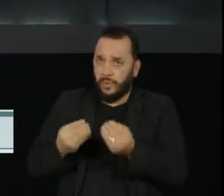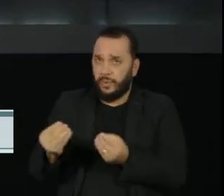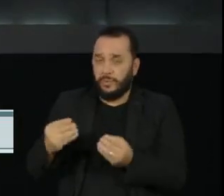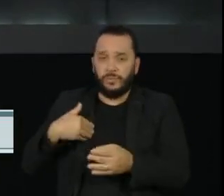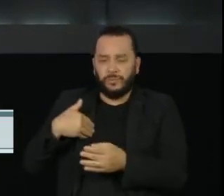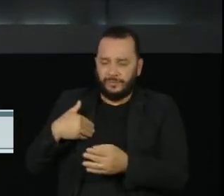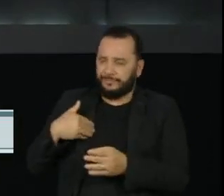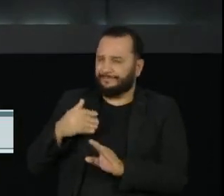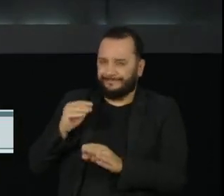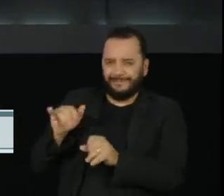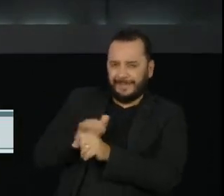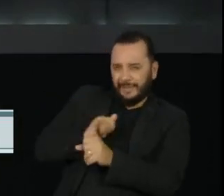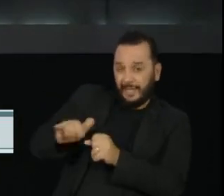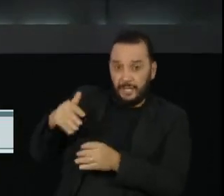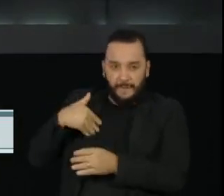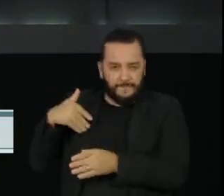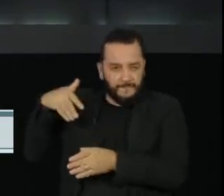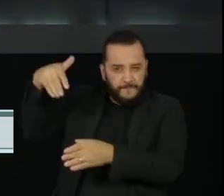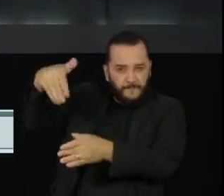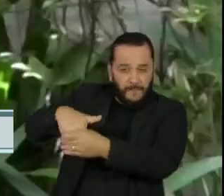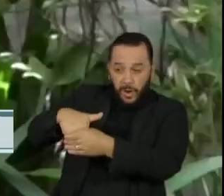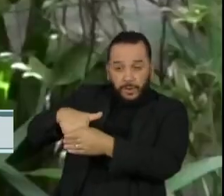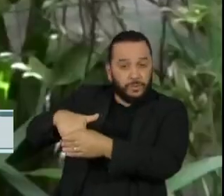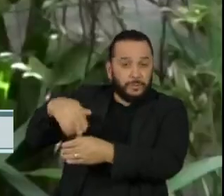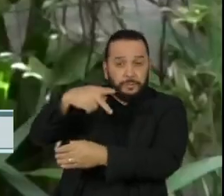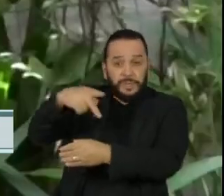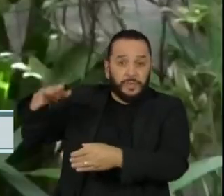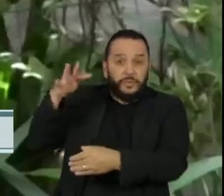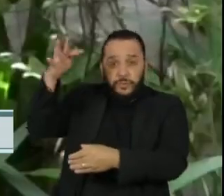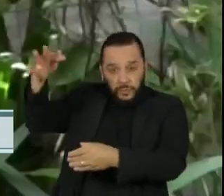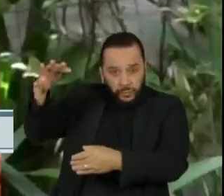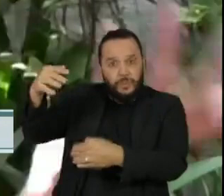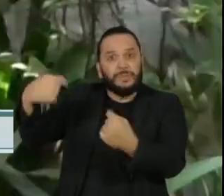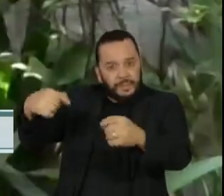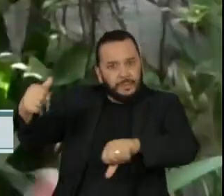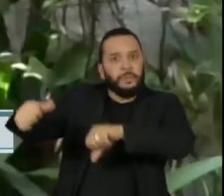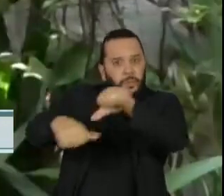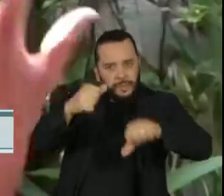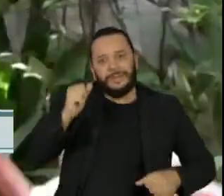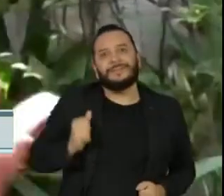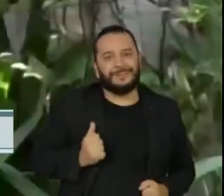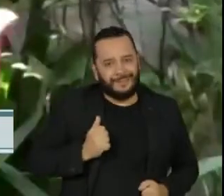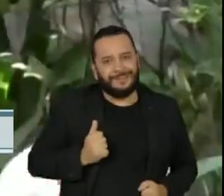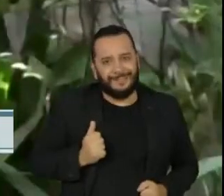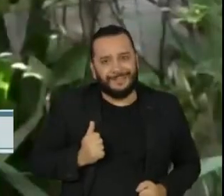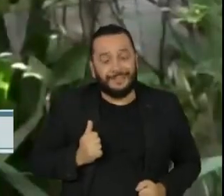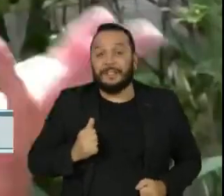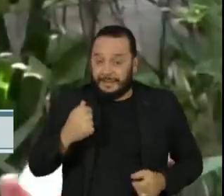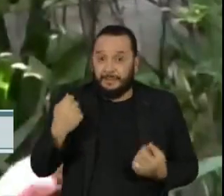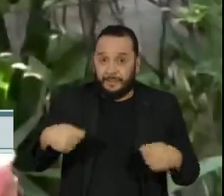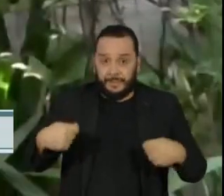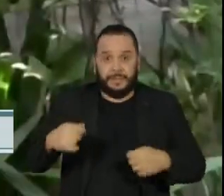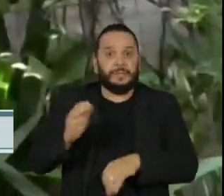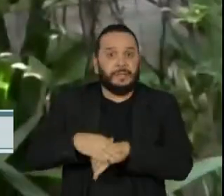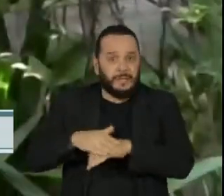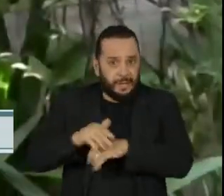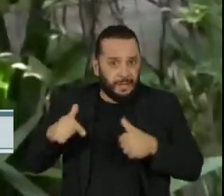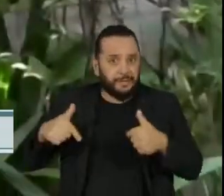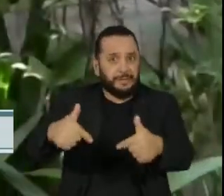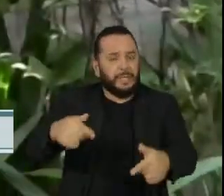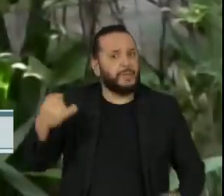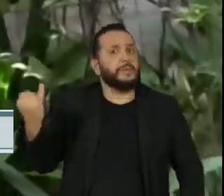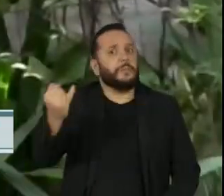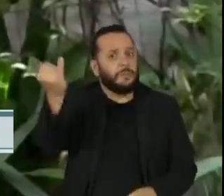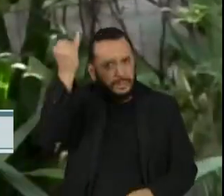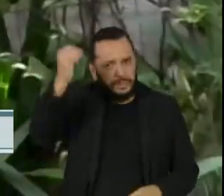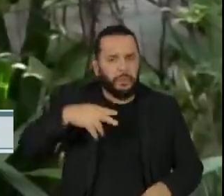voto, a partir né, de quem vai ser eleito, essas mudanças. Porque, apesar de iniciativas importantes estarem sendo feitas enquanto